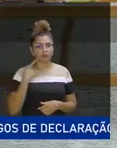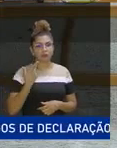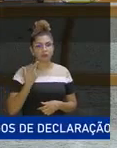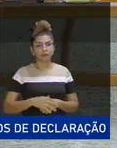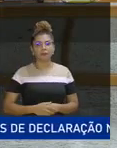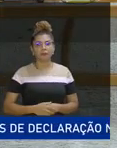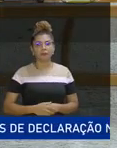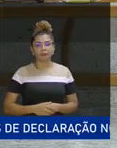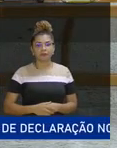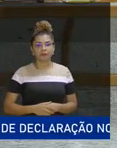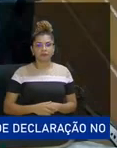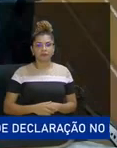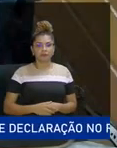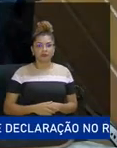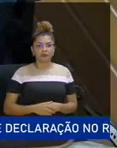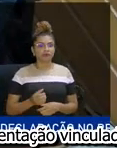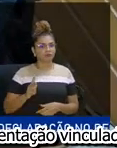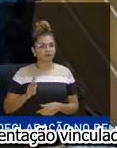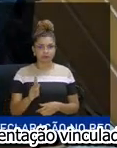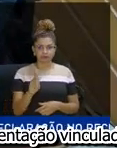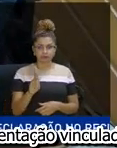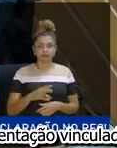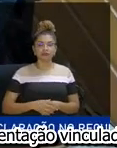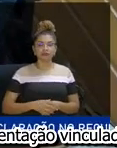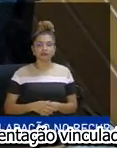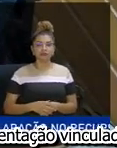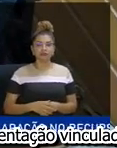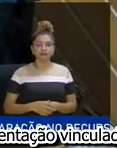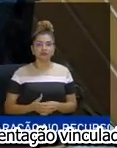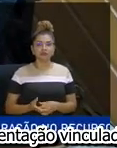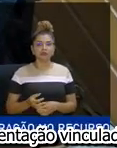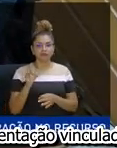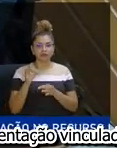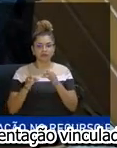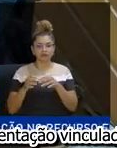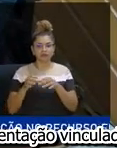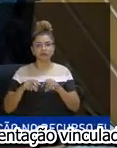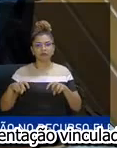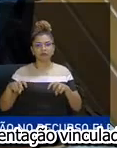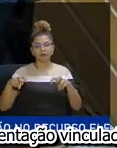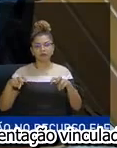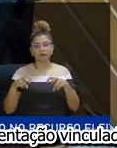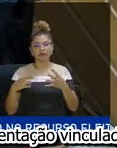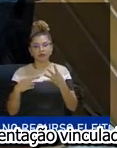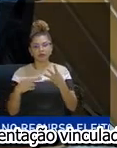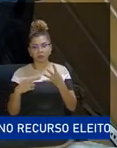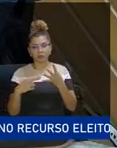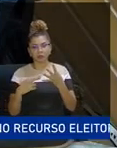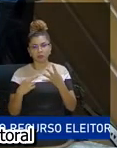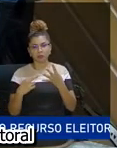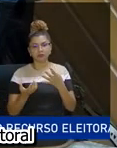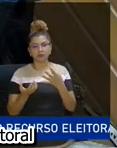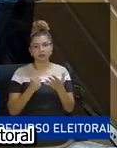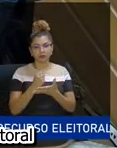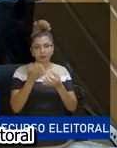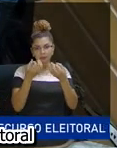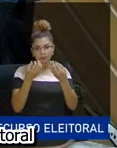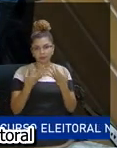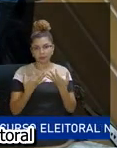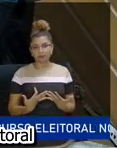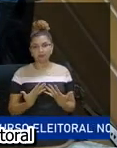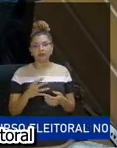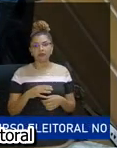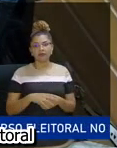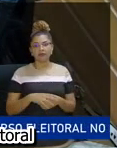parecer. Pode prosseguir, Excelência. Excelência, os embargos de declaração são recursos de Tina fundamentação Souza. vinculada às hipóteses